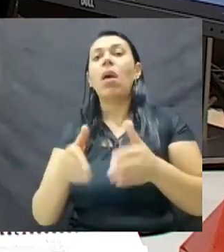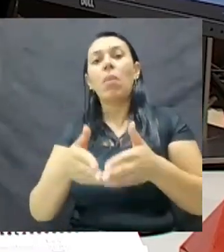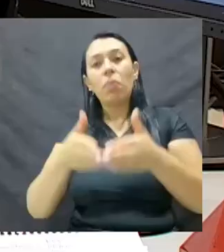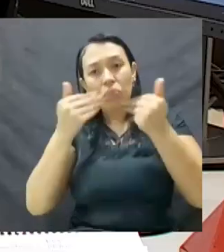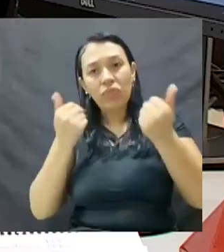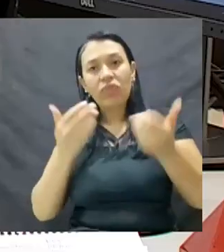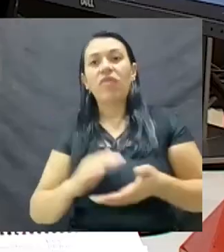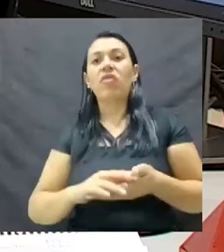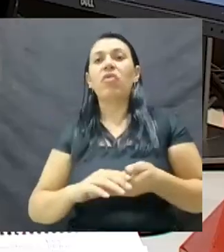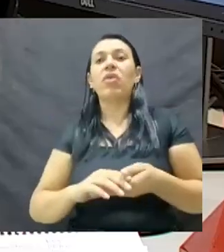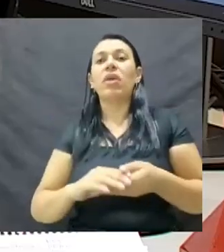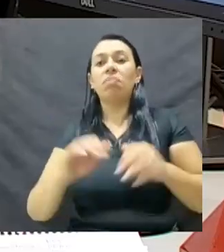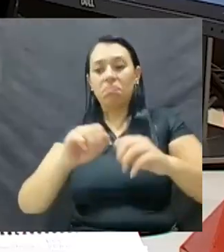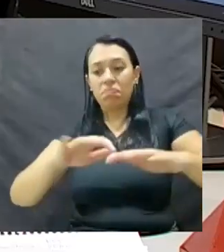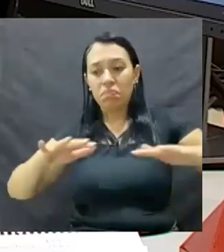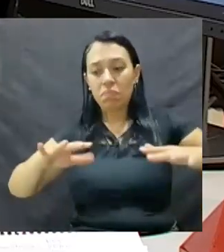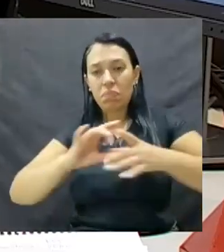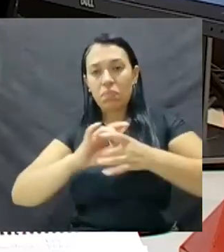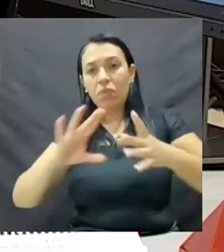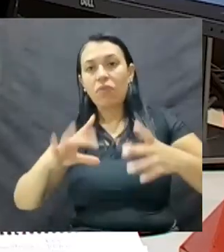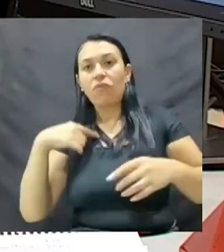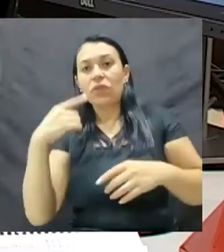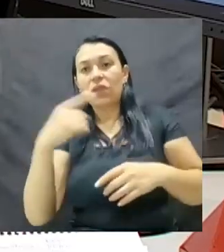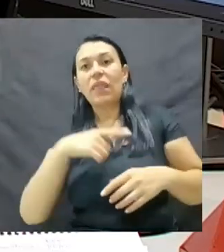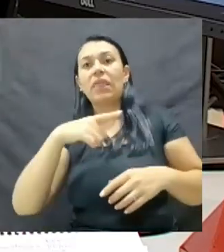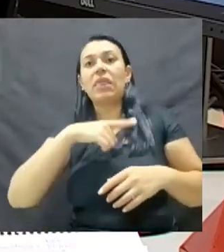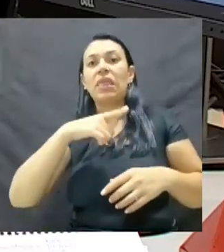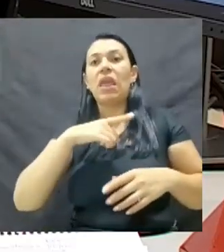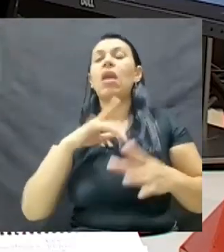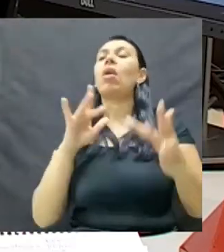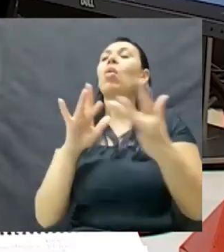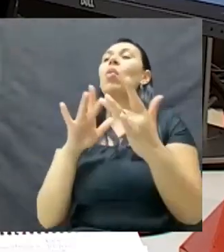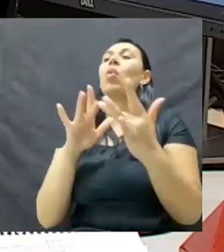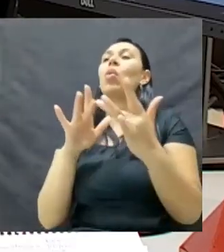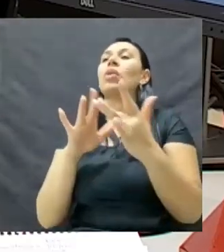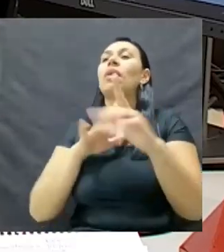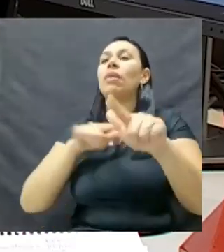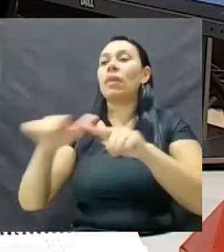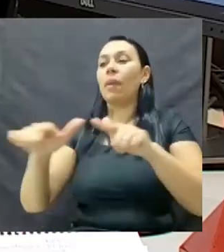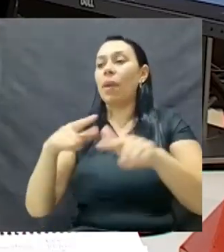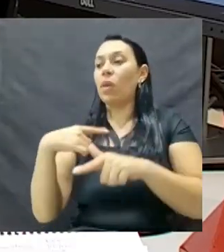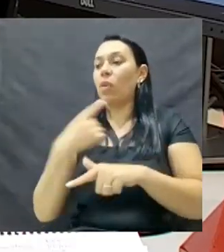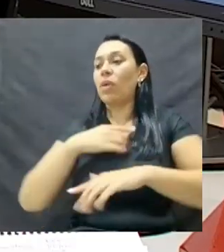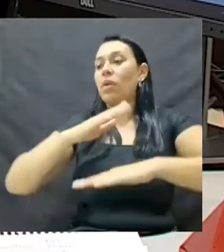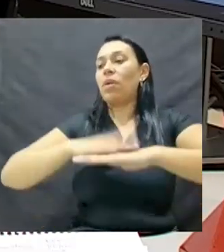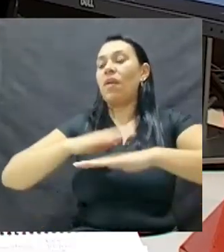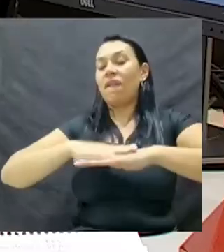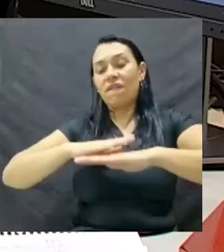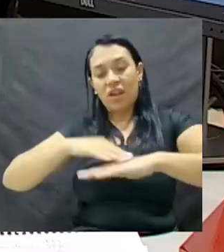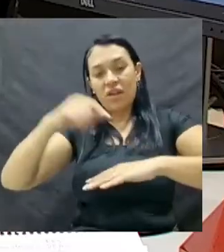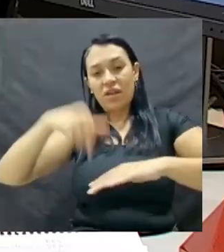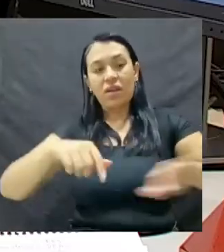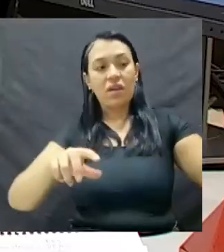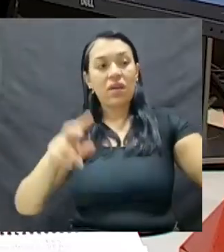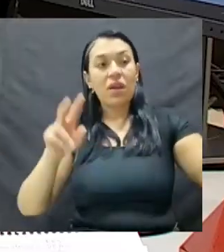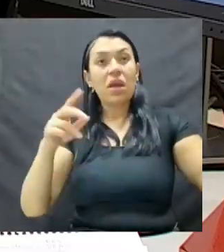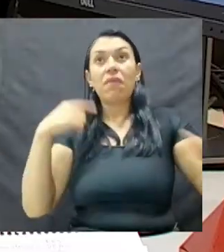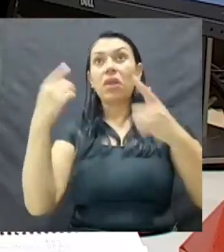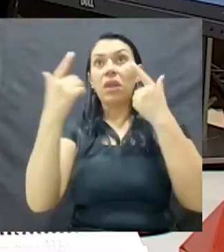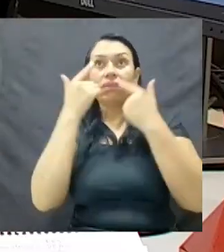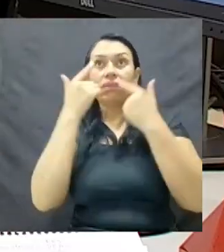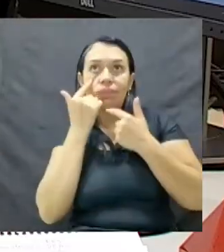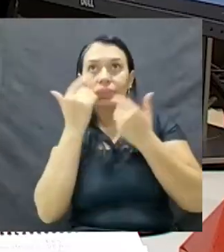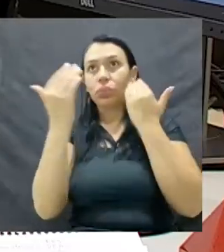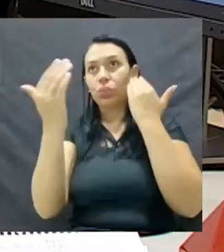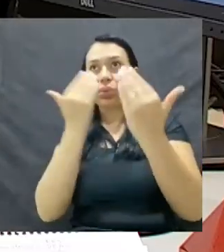assim vocês vão ter mais contato com o trabalho que nós realizamos aqui e não vão ter dúvida do comprometimento que a Câmara tem com o